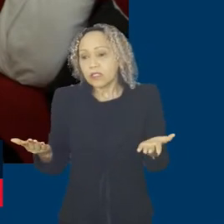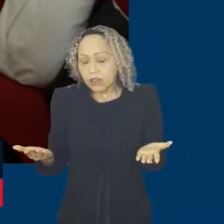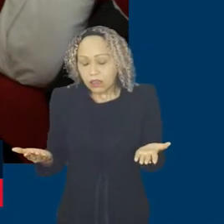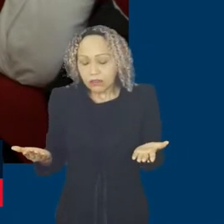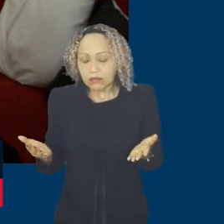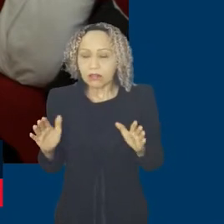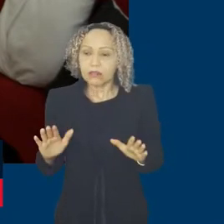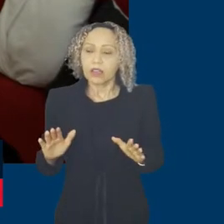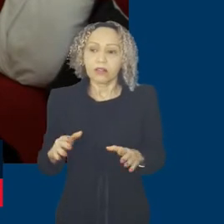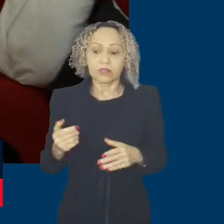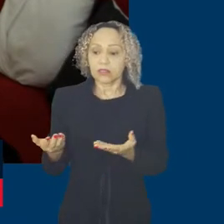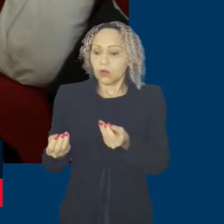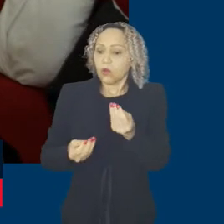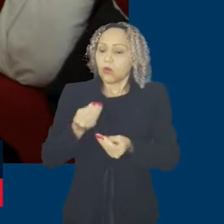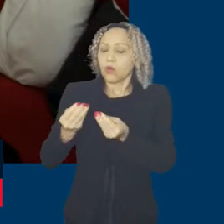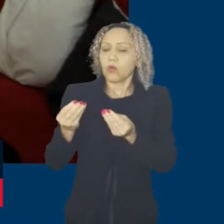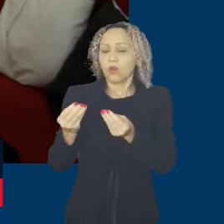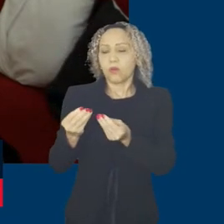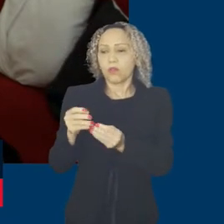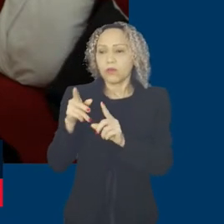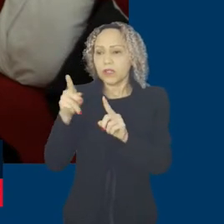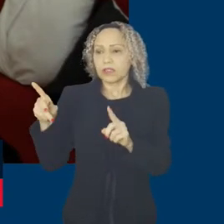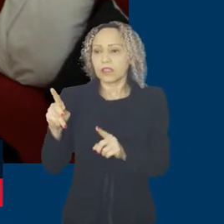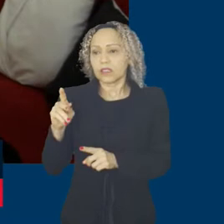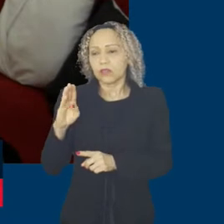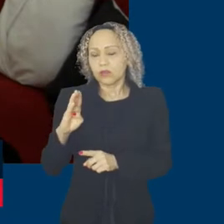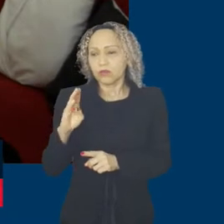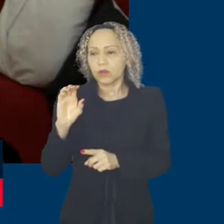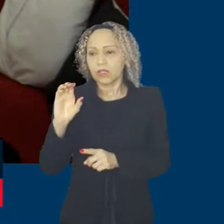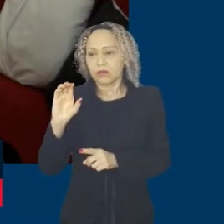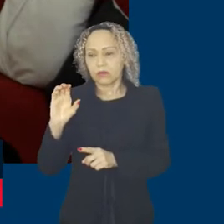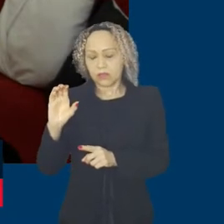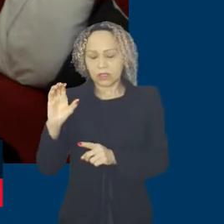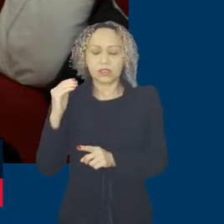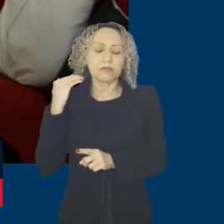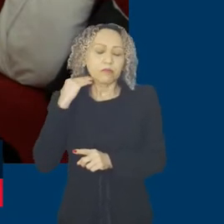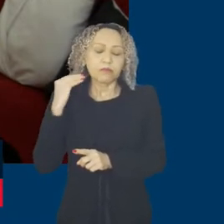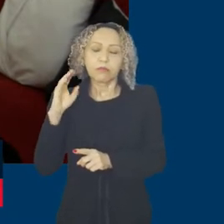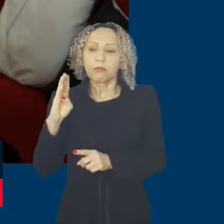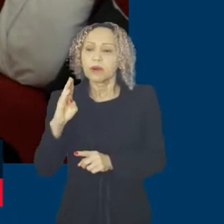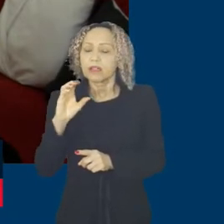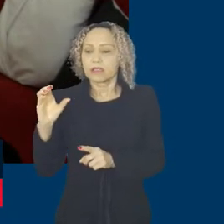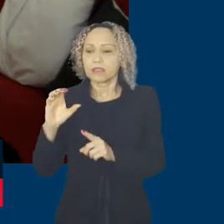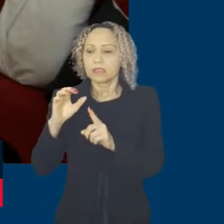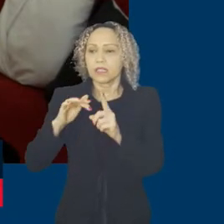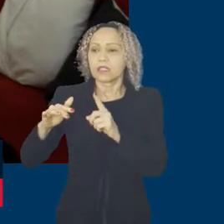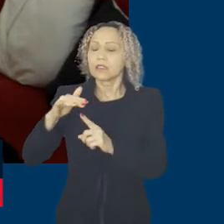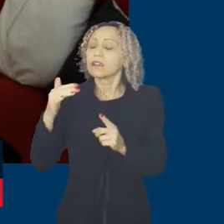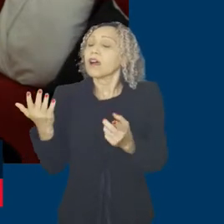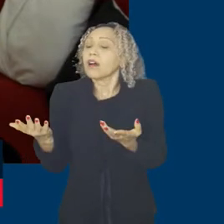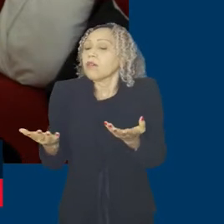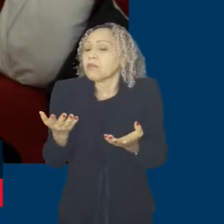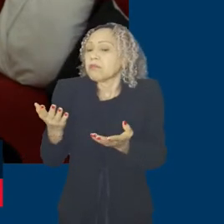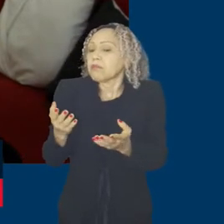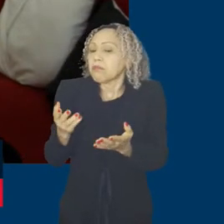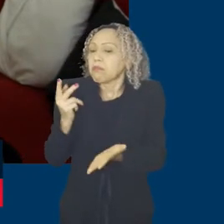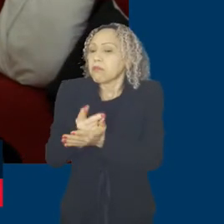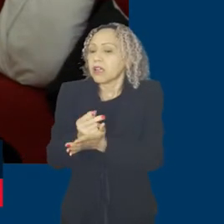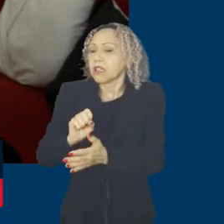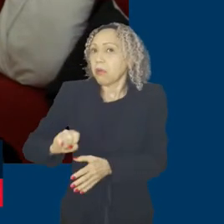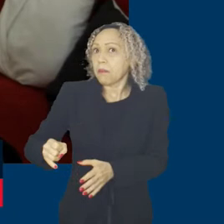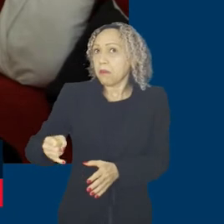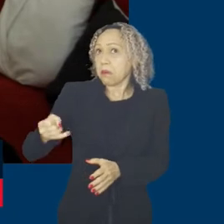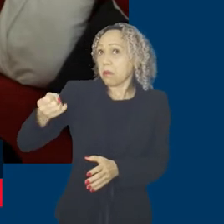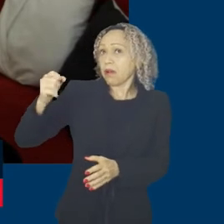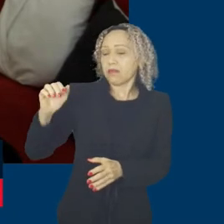foi debatido lá no seminário do BNDES, sobre o qual o ex-ministro Pedro Zecapelo deve falar melhor. Essa